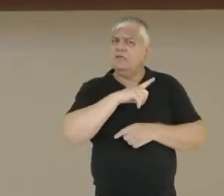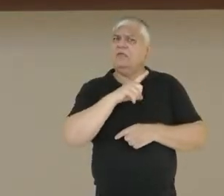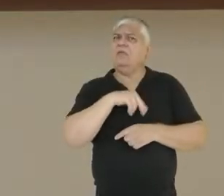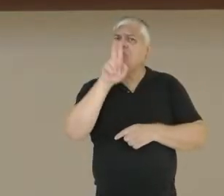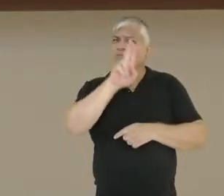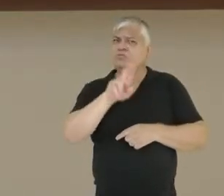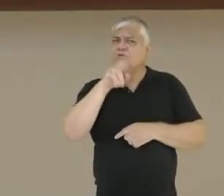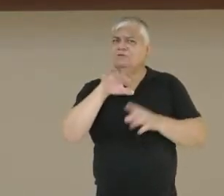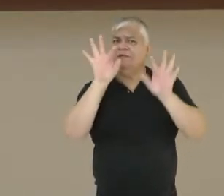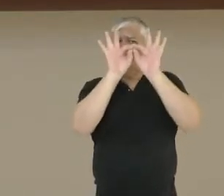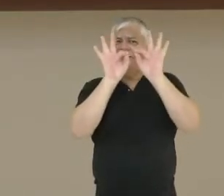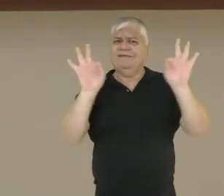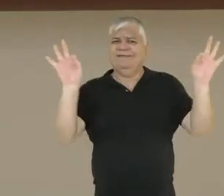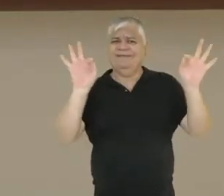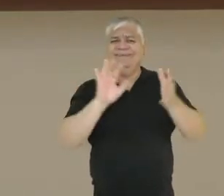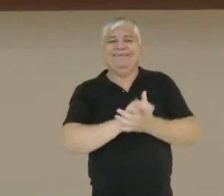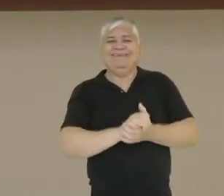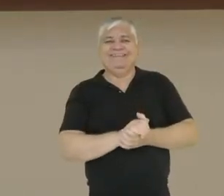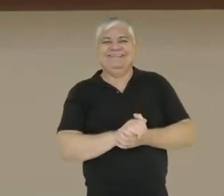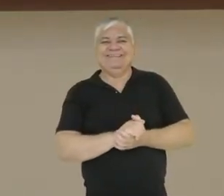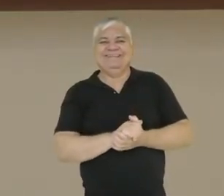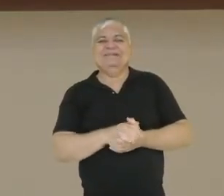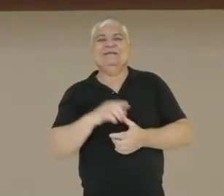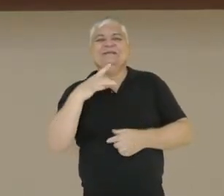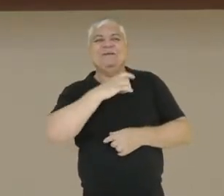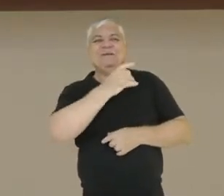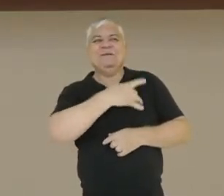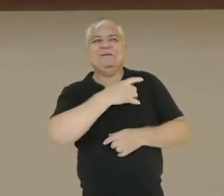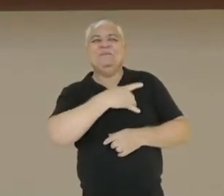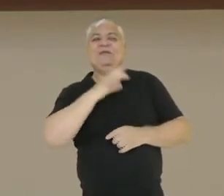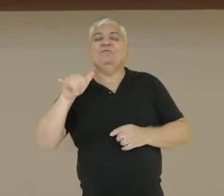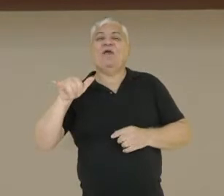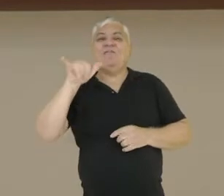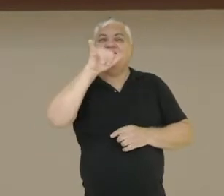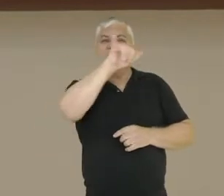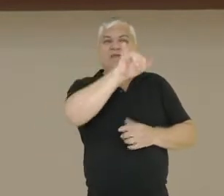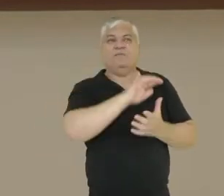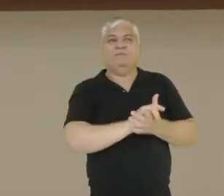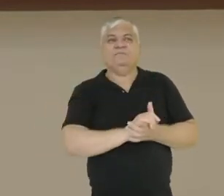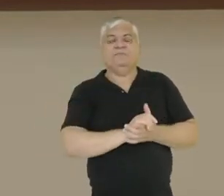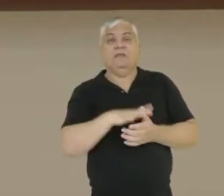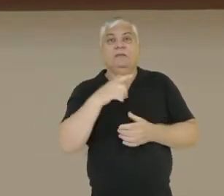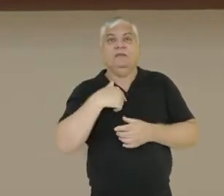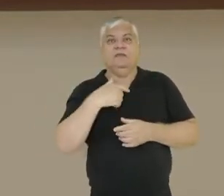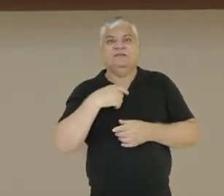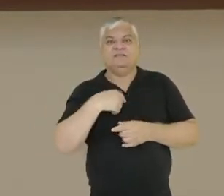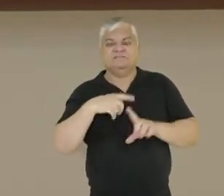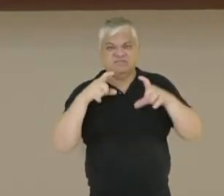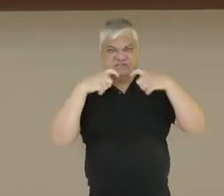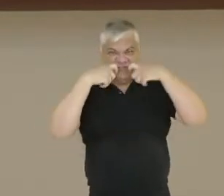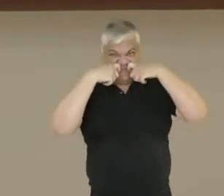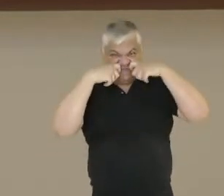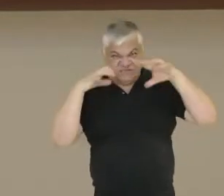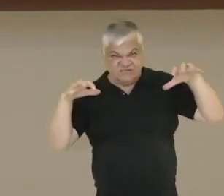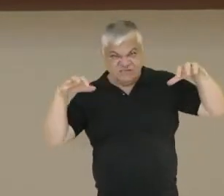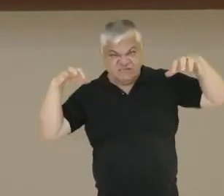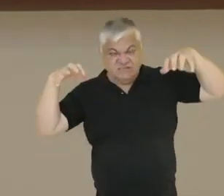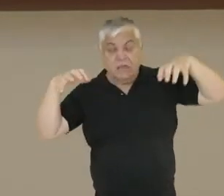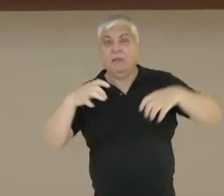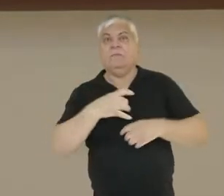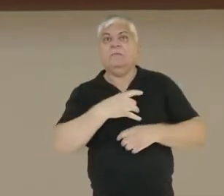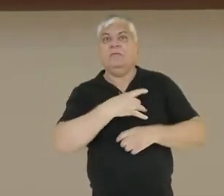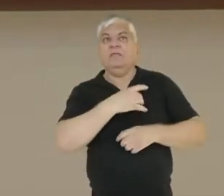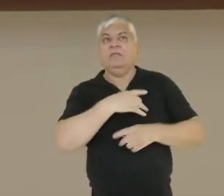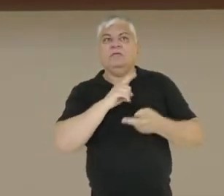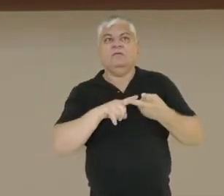avião. Melhor não cantar, não. Então, eu tenho medo de avião. Eu tenho medo de filme de vampiro. Eu morro de medo de tubarão